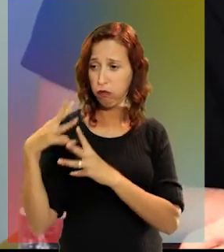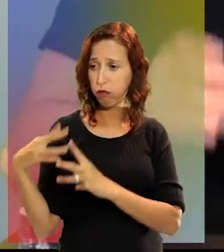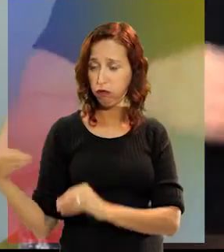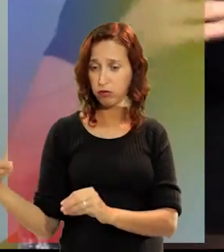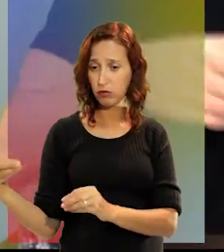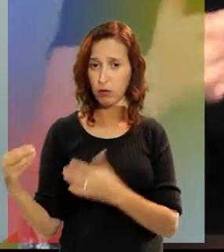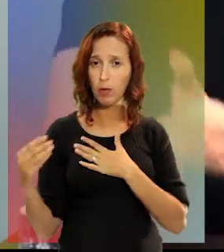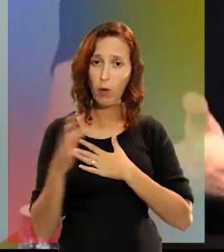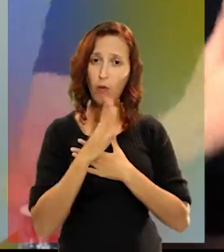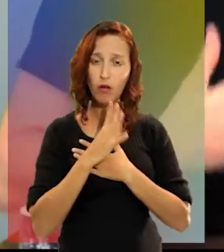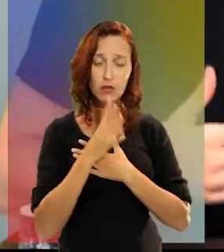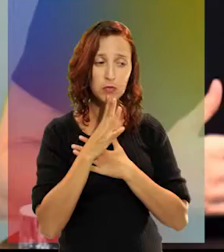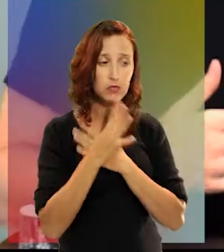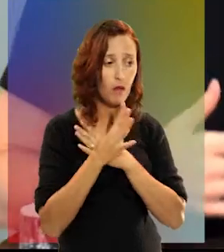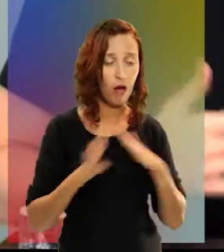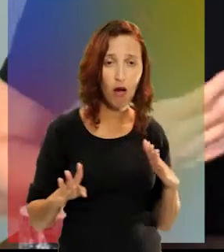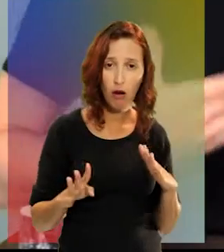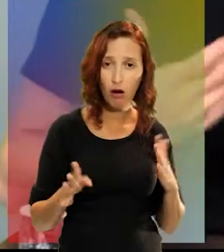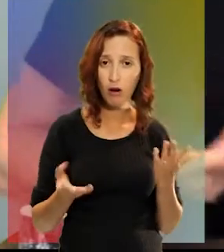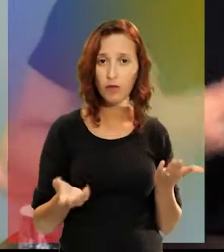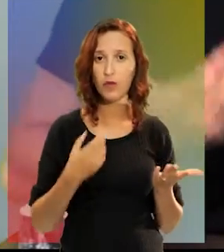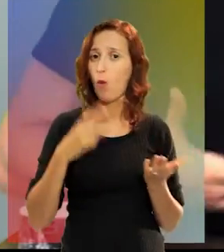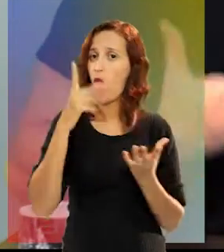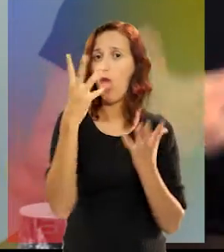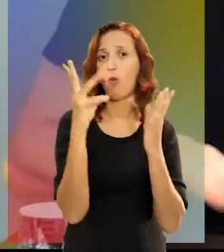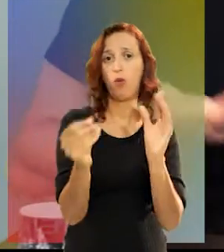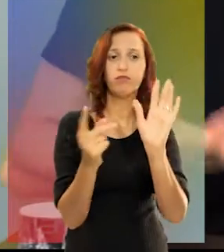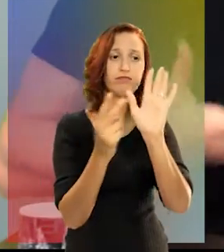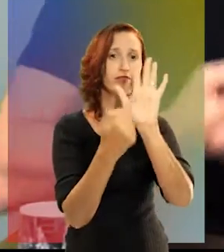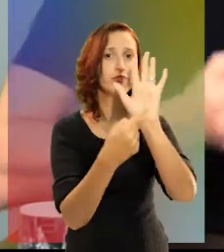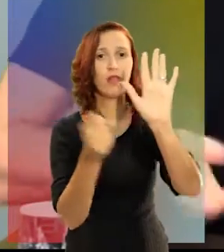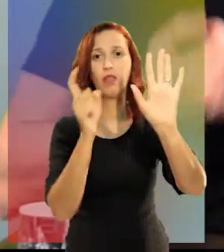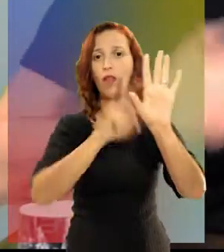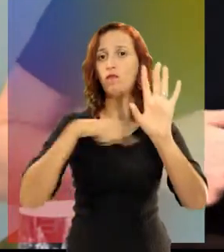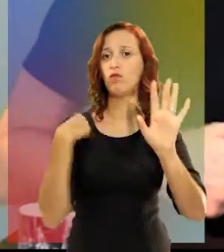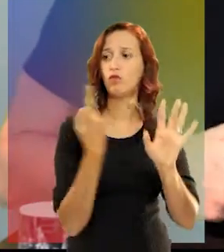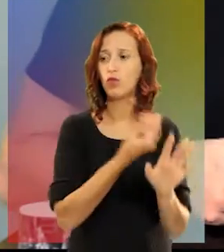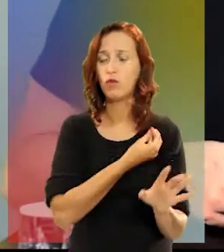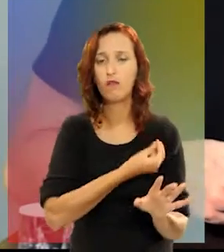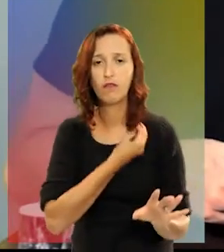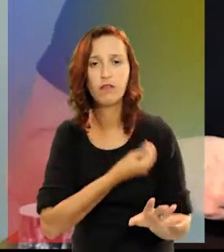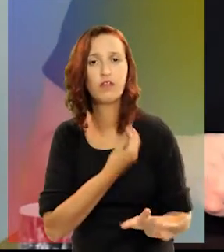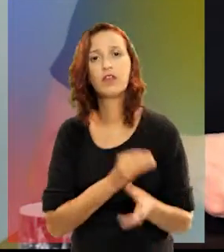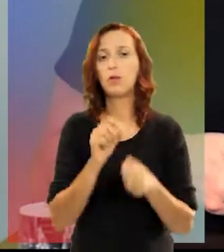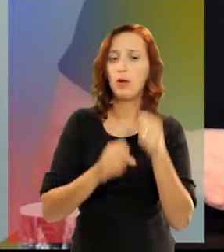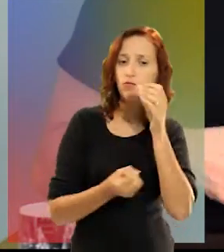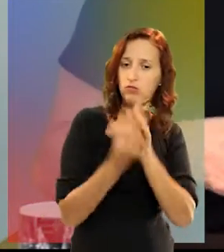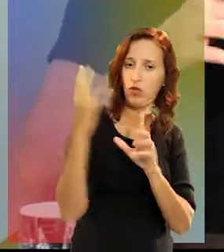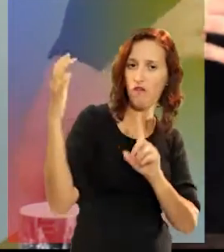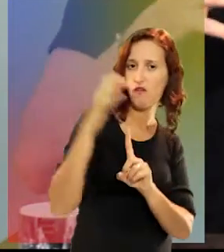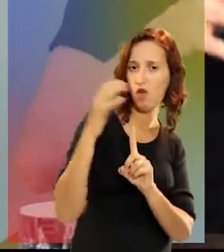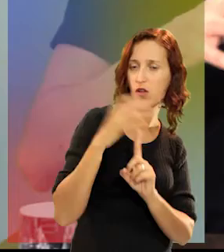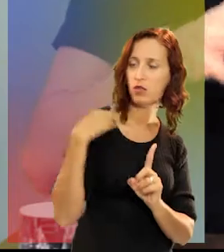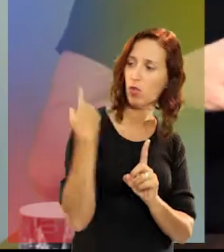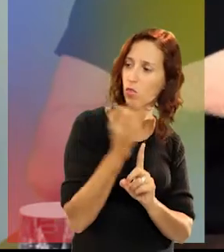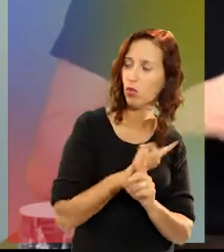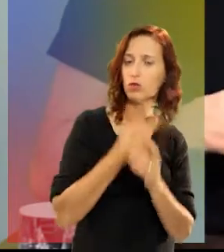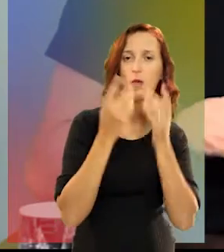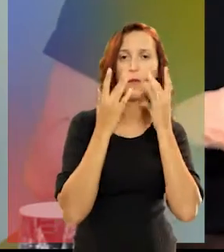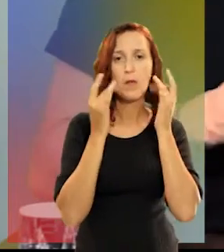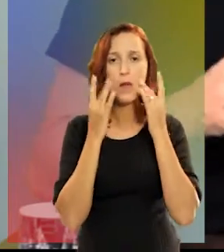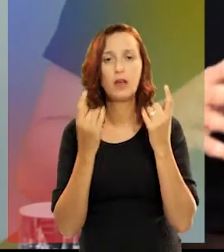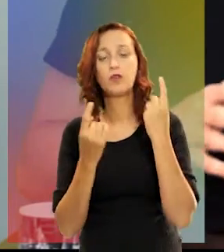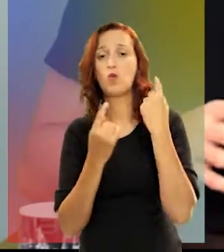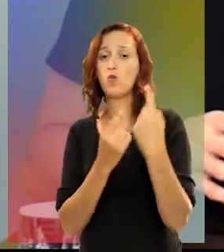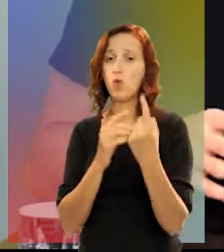além dele. E essa é uma metáfora pra nossa vida, né? Por isso que a gente usou a ficção científica como base referencial pra criação do nosso espetáculo. O replicante, né,